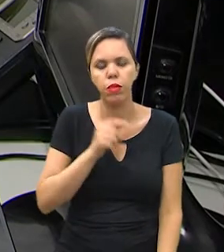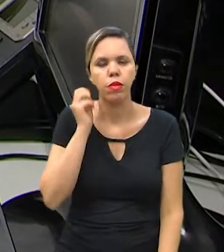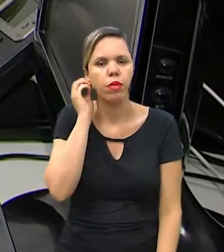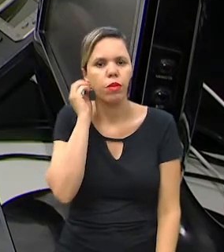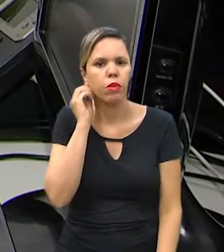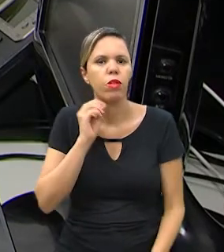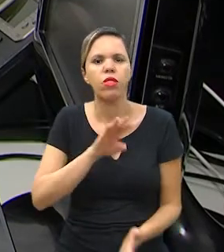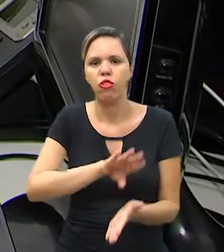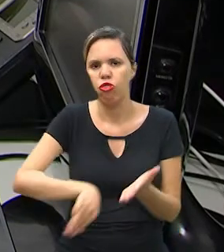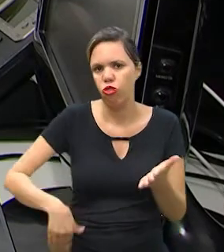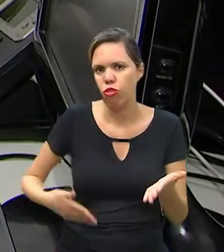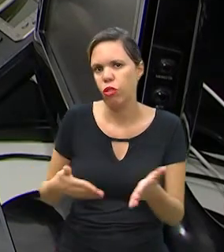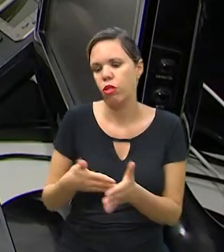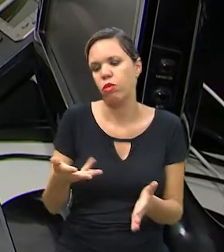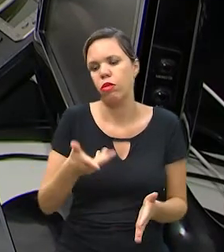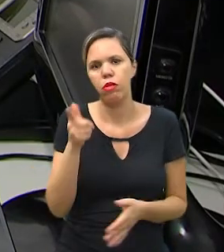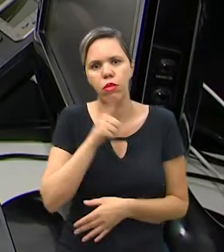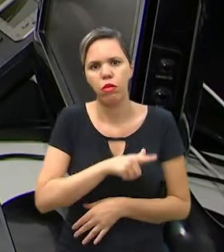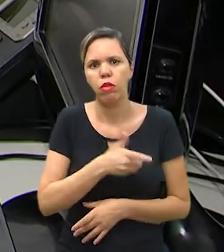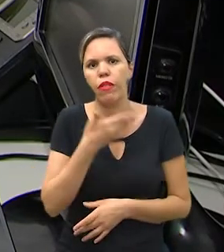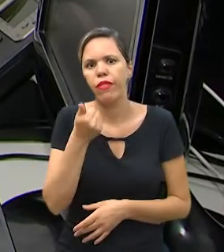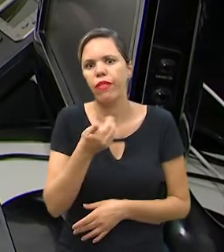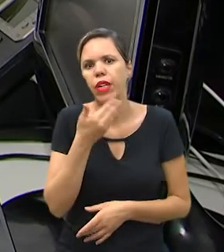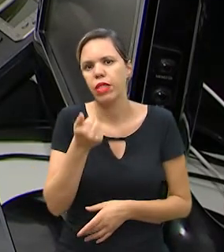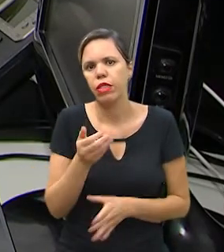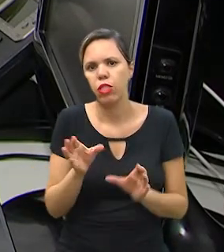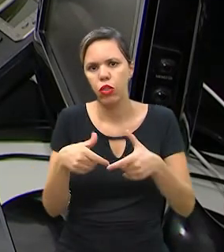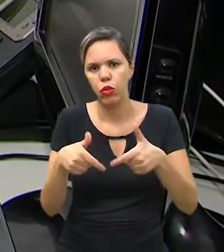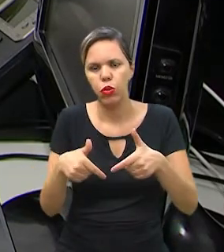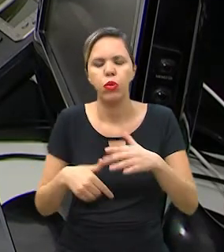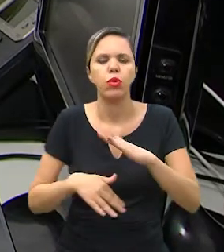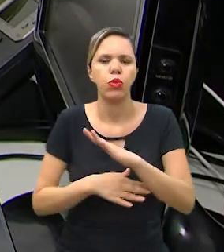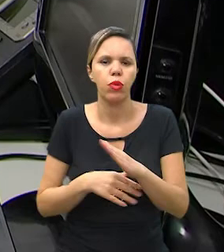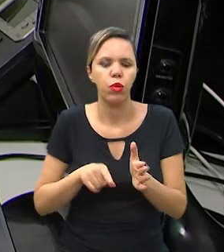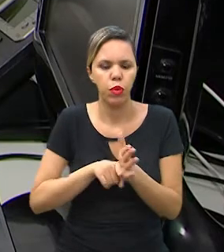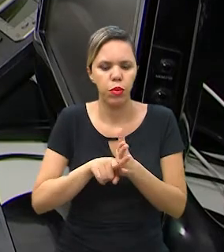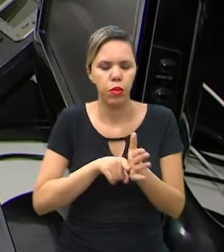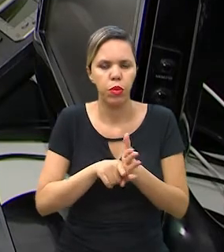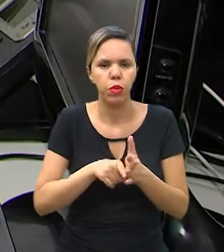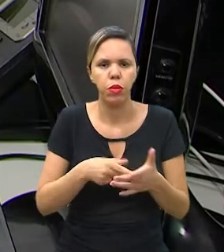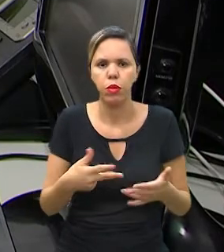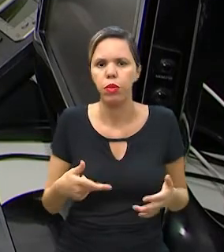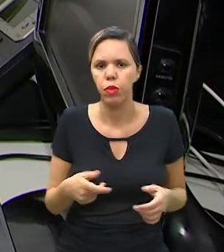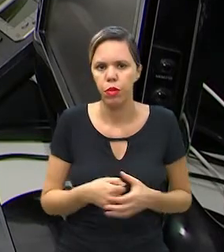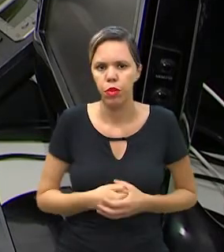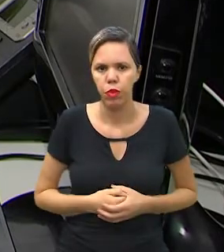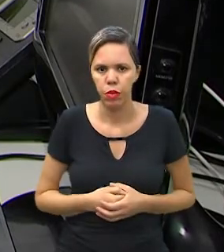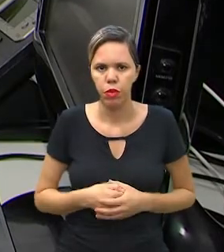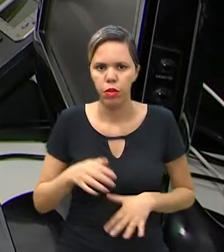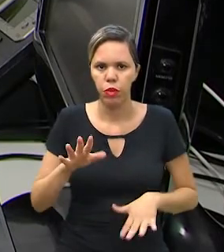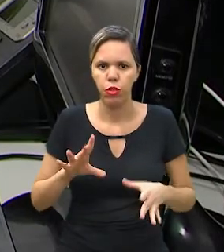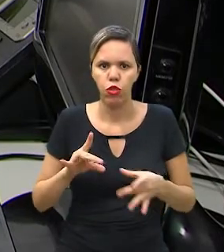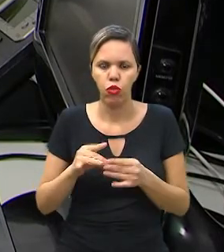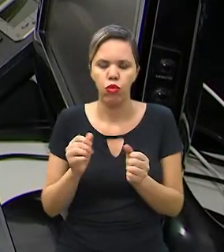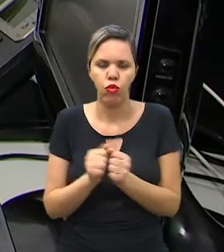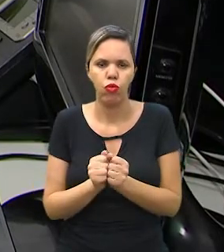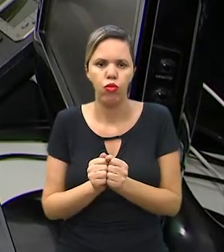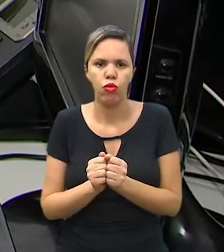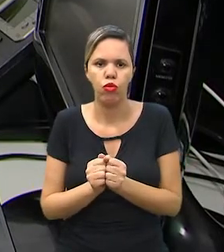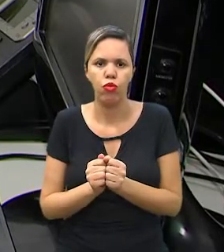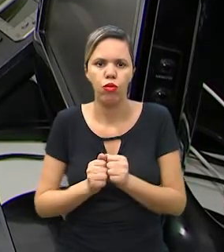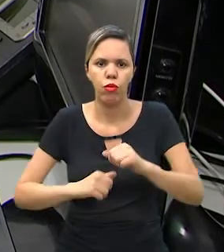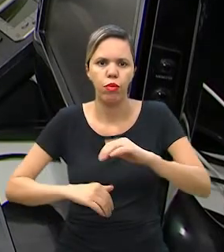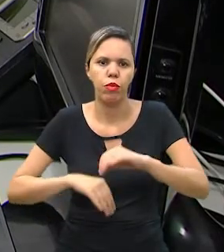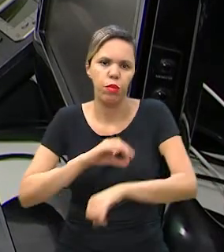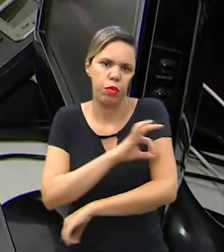agilidade é desburocratizar e agilizar tão a comissão levantar a todos esses pontos para ver que talvez junto ao